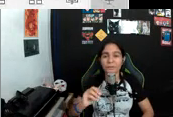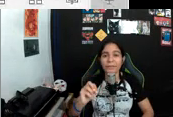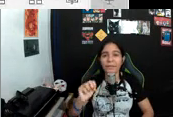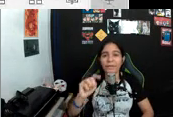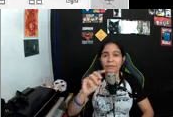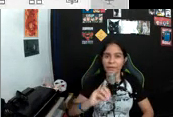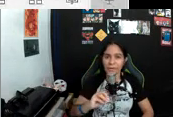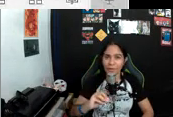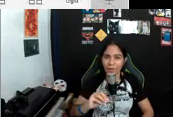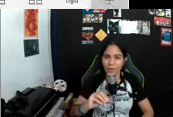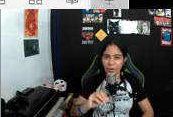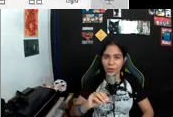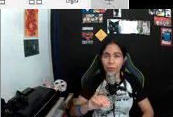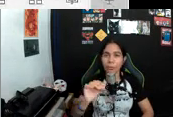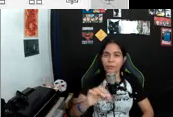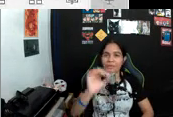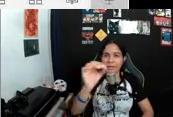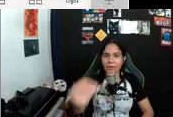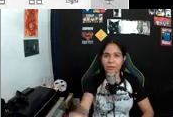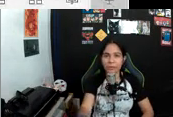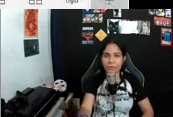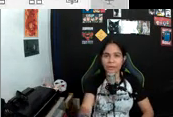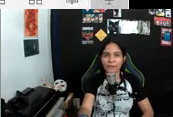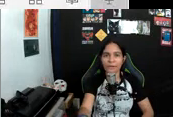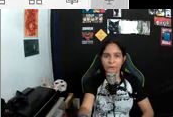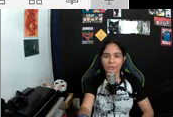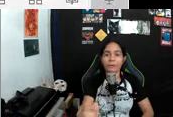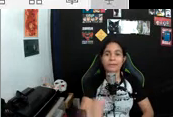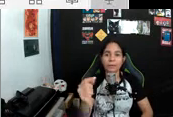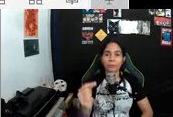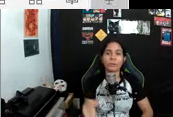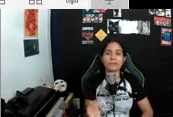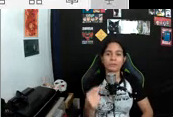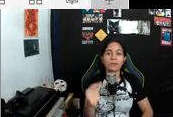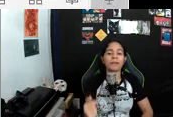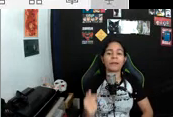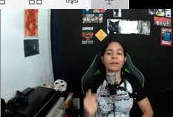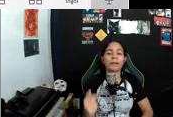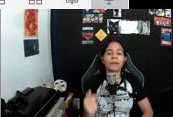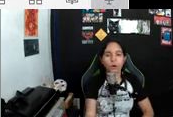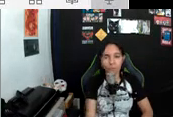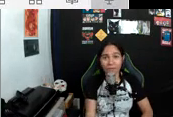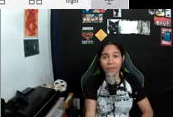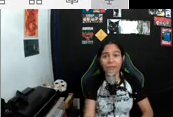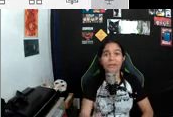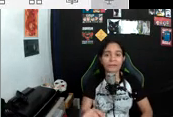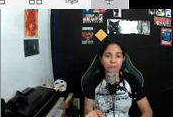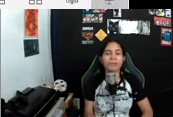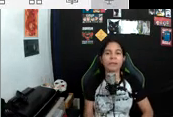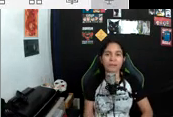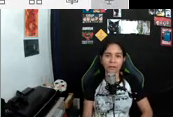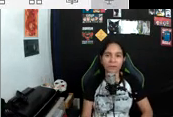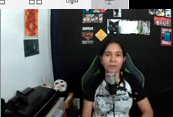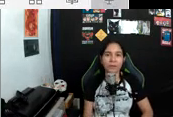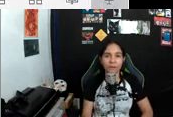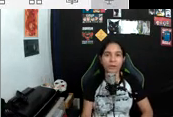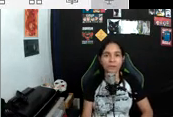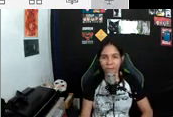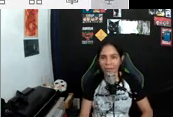Lógico que você vai ter que avaliar. O procedimento que ele está fazendo vai ser o procedimento que vai levar à morte o paciente, aí sim você